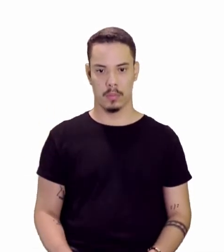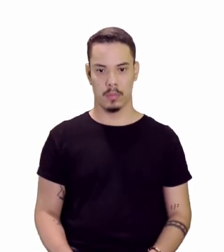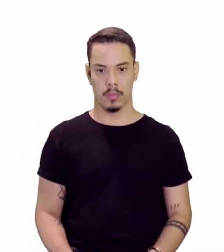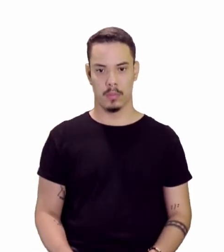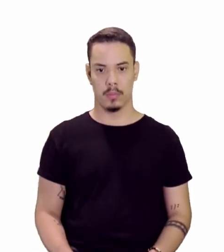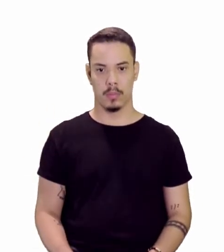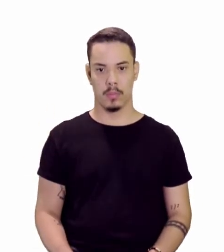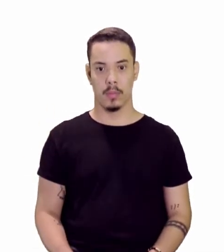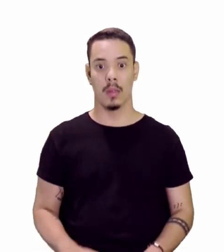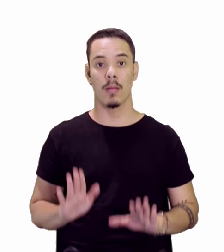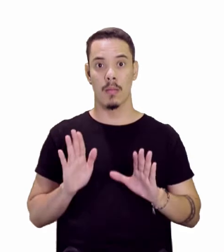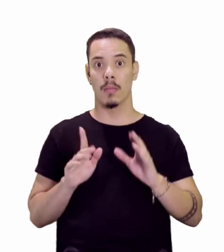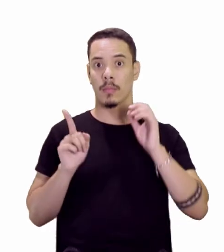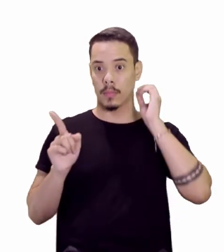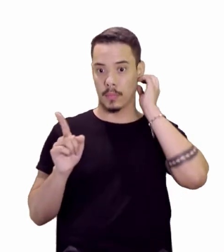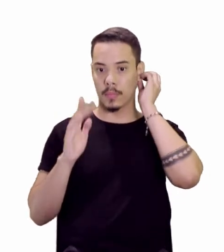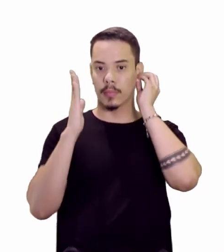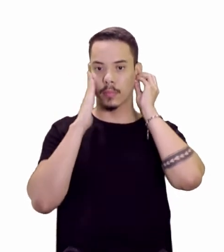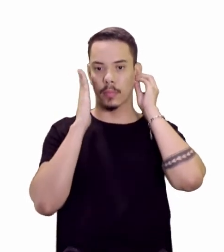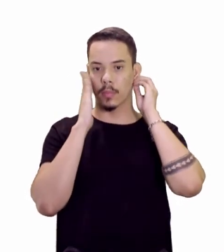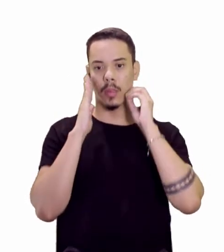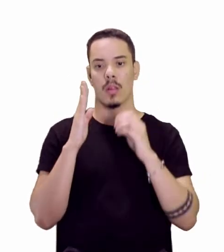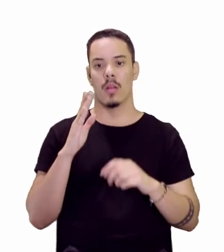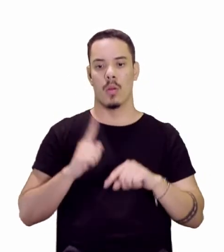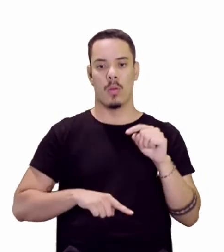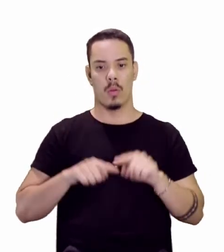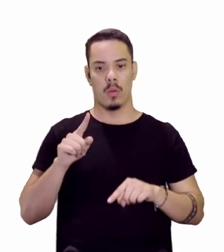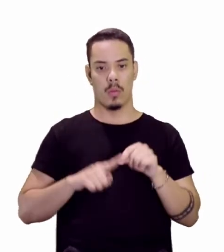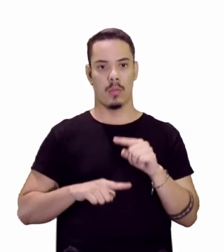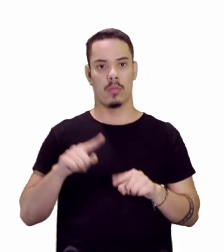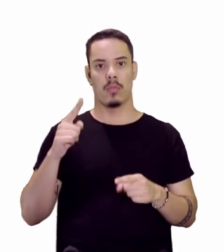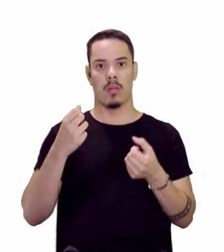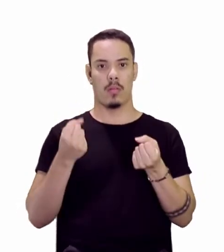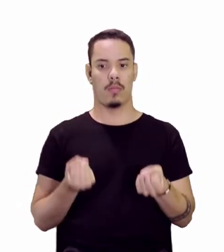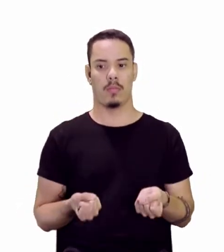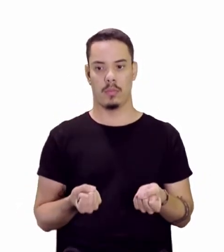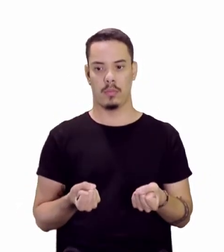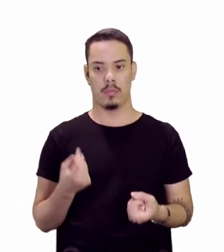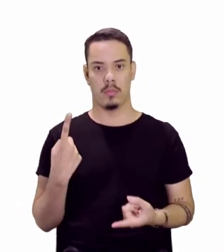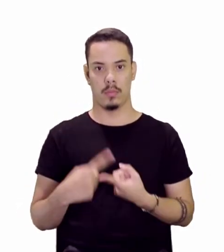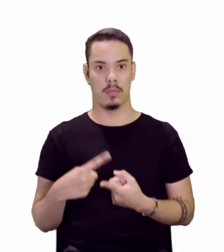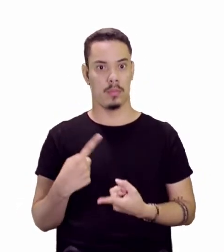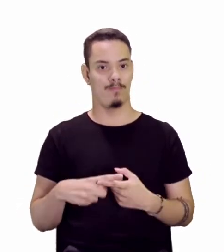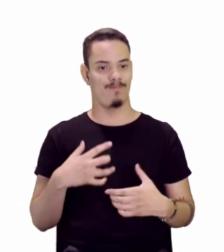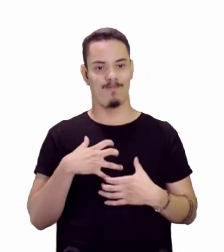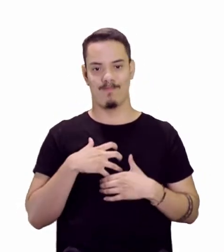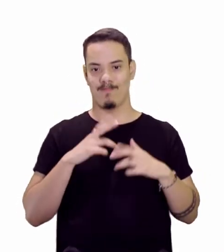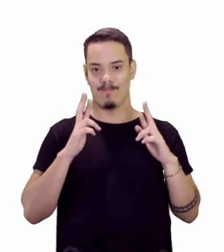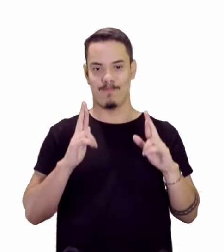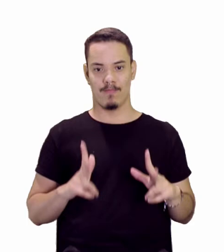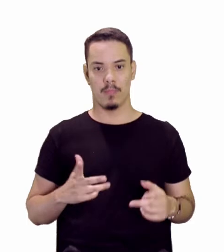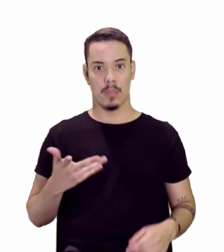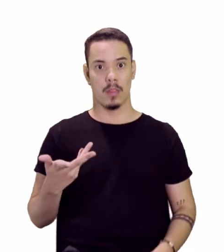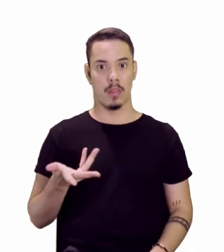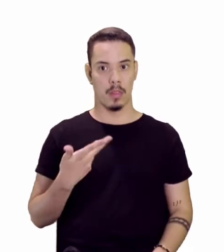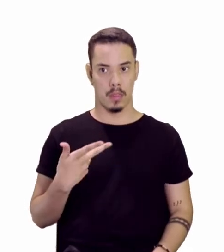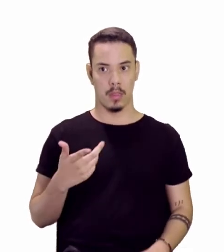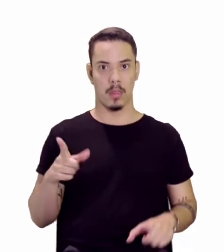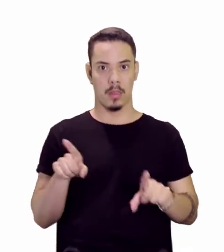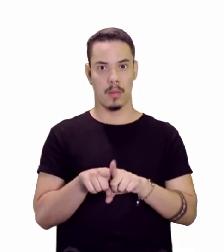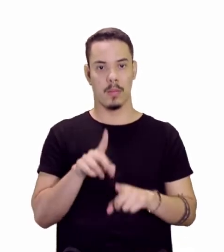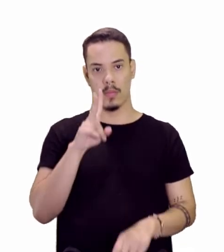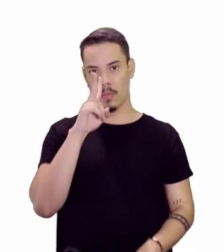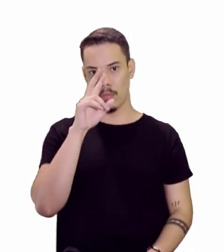o empuxo é menor que o peso, o corpo... afunda. Porque o peso é maior, vai para o sentido... A aceleração no sentido da